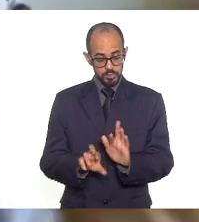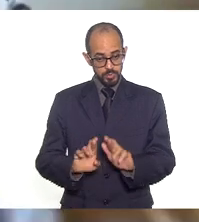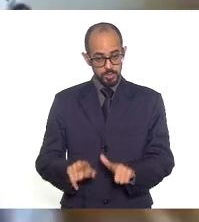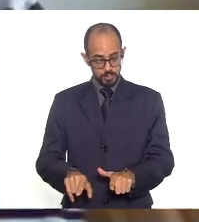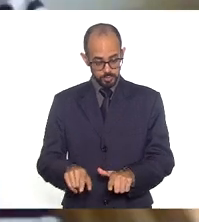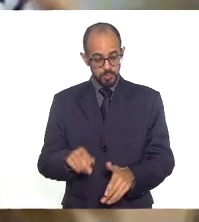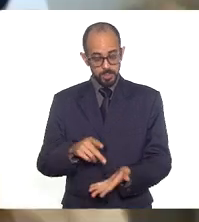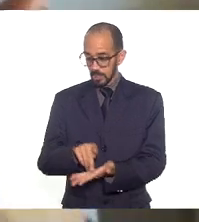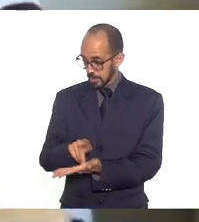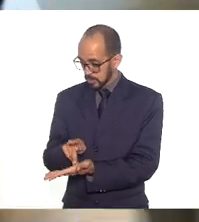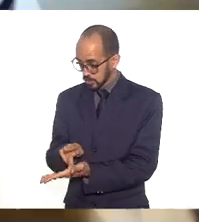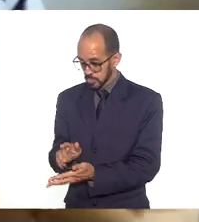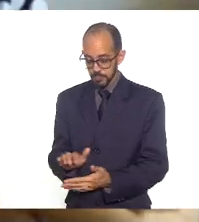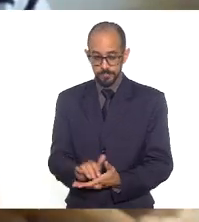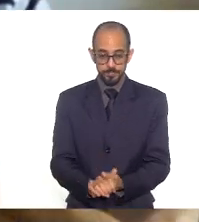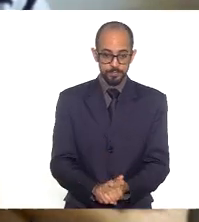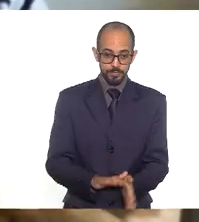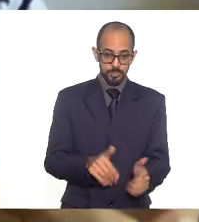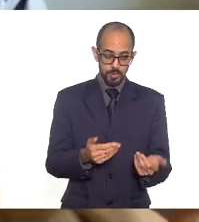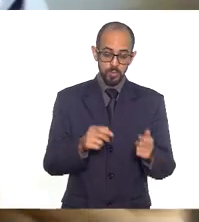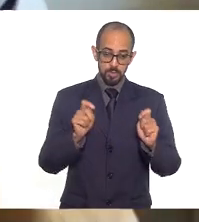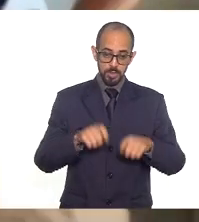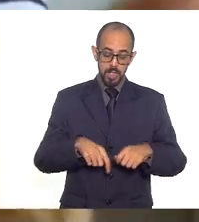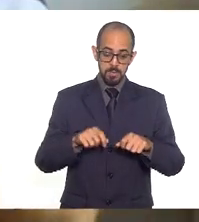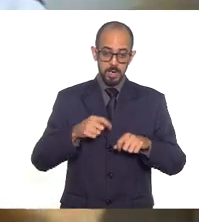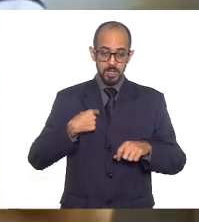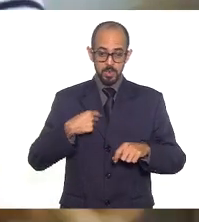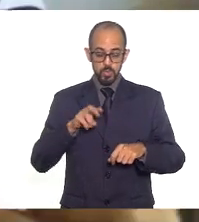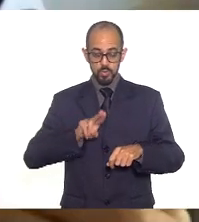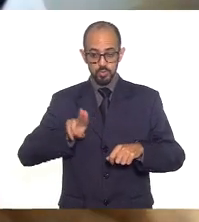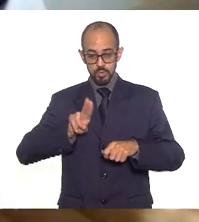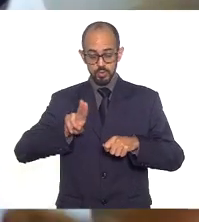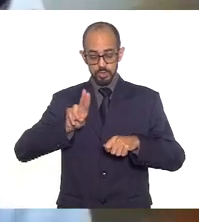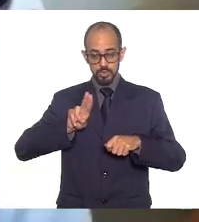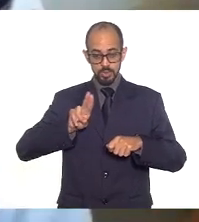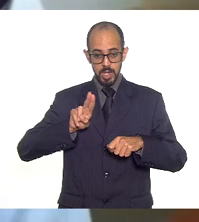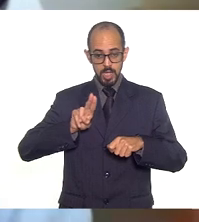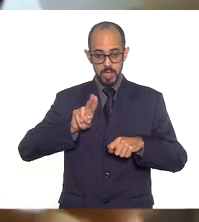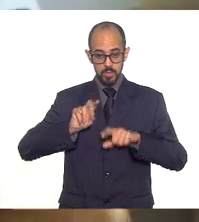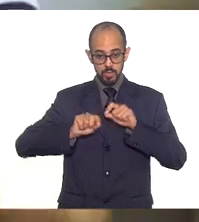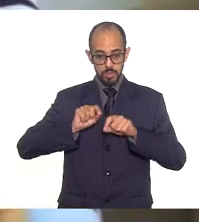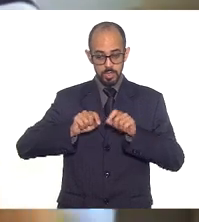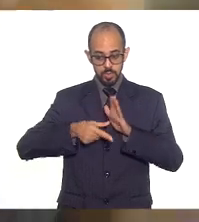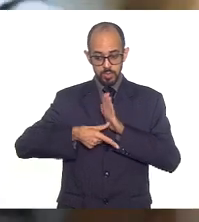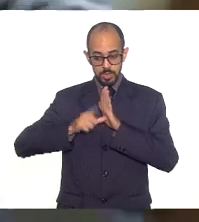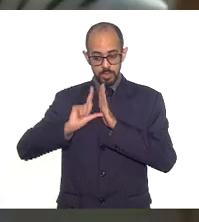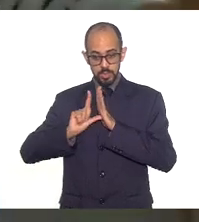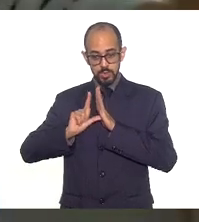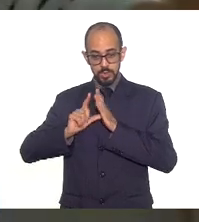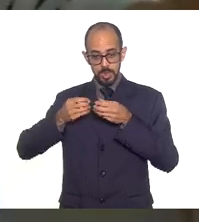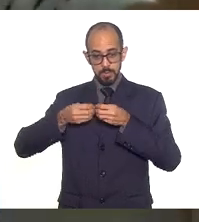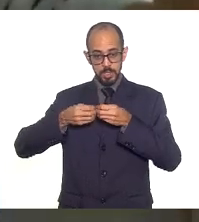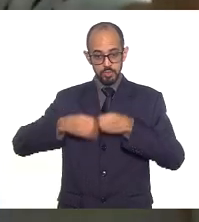posso também usar dessa prerrogativa que o anterior ele está prejudicado pela